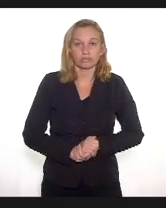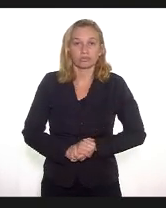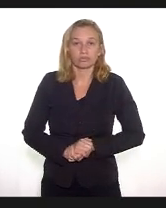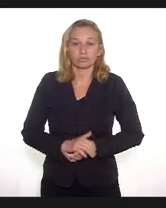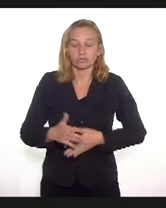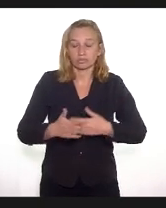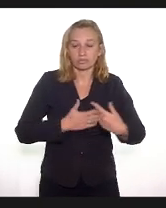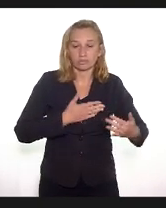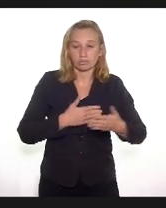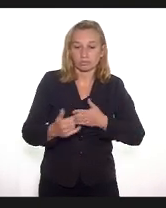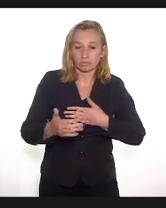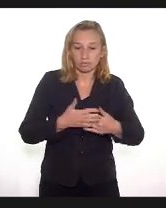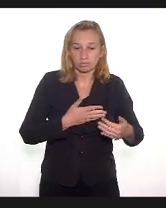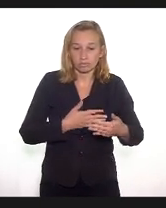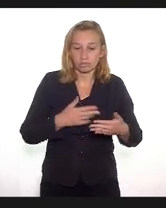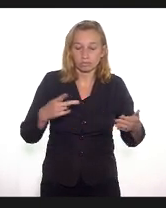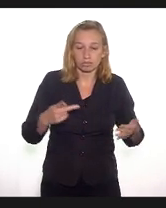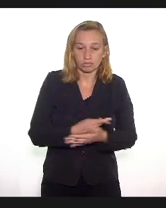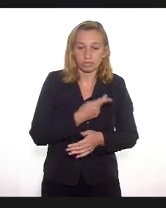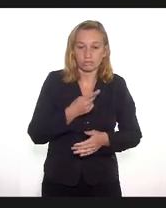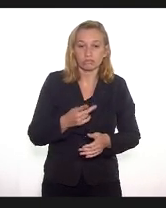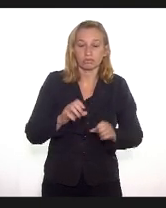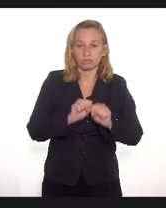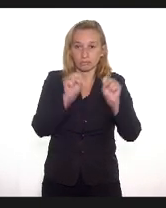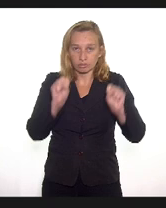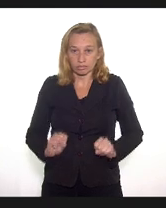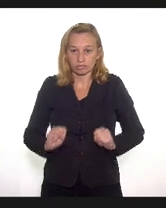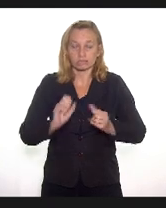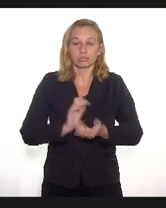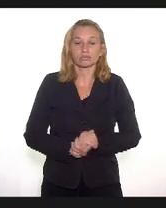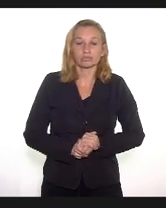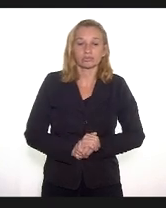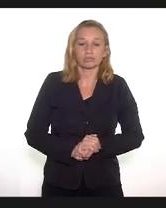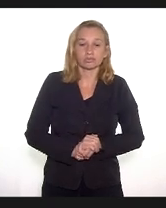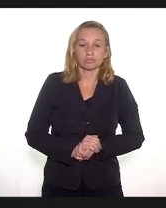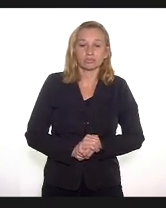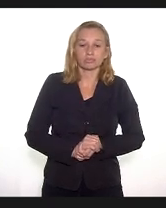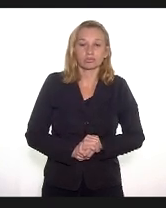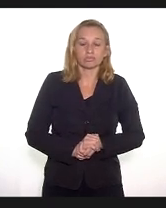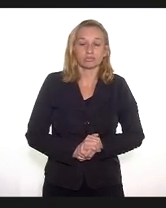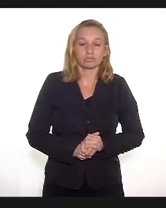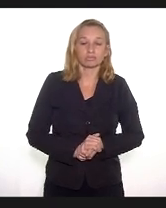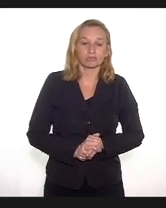qualquer instabilidade que ocorra nesse sistema tem um impacto escalar